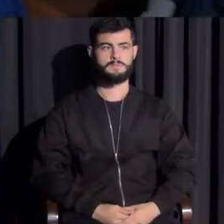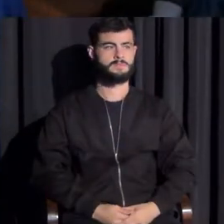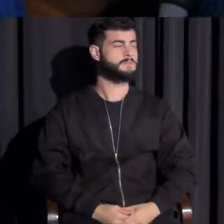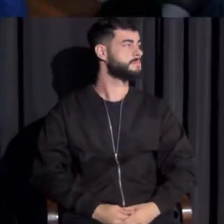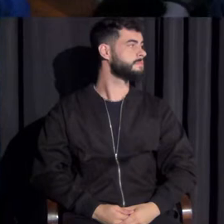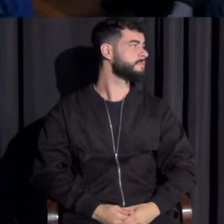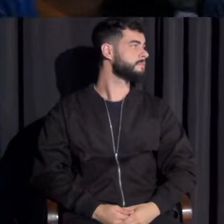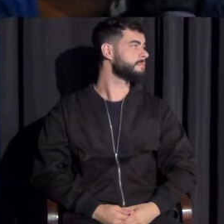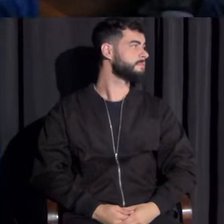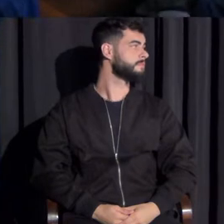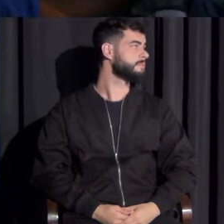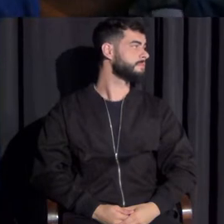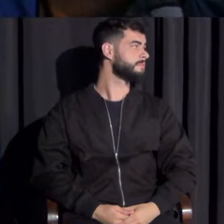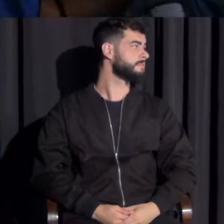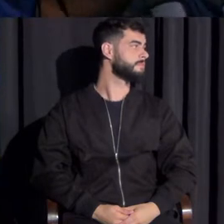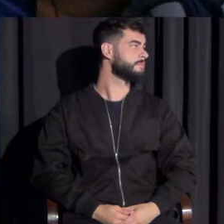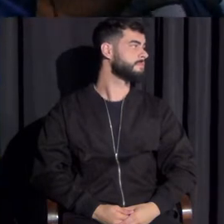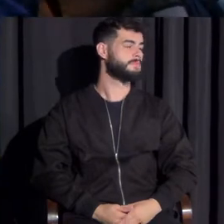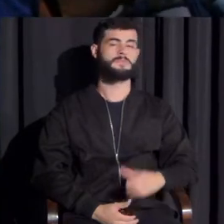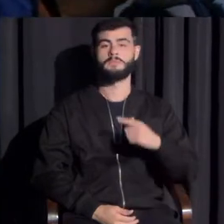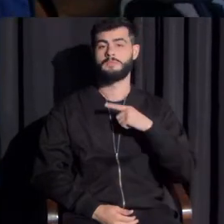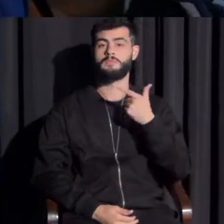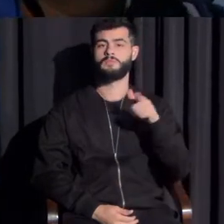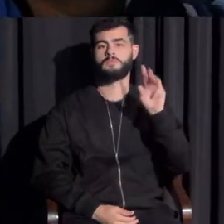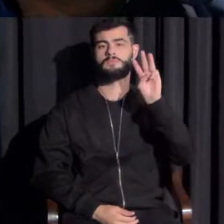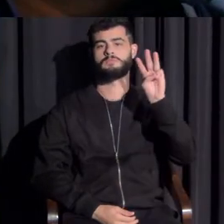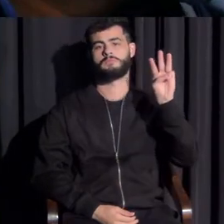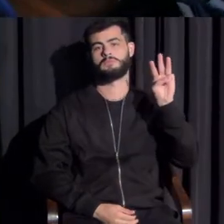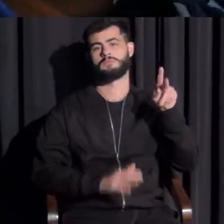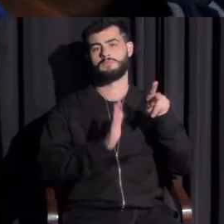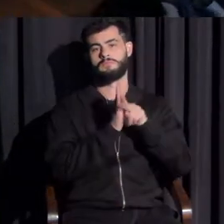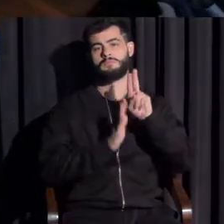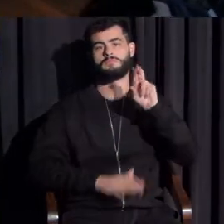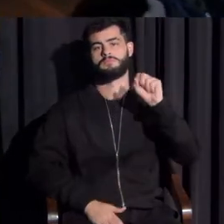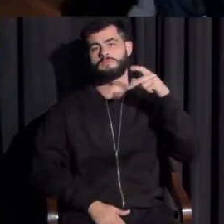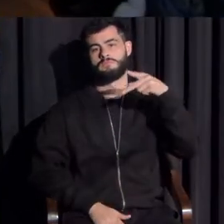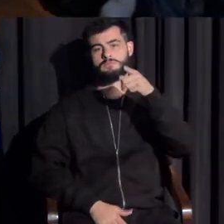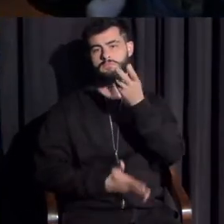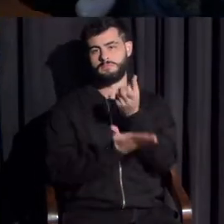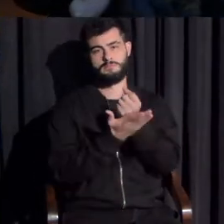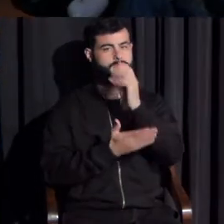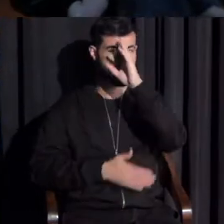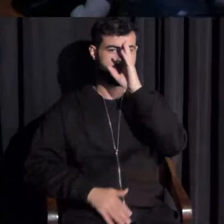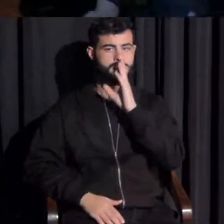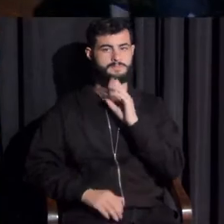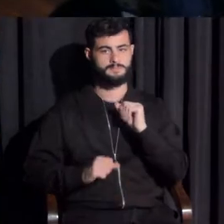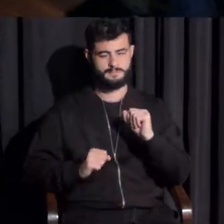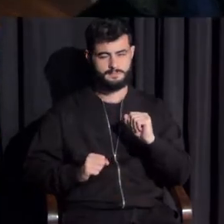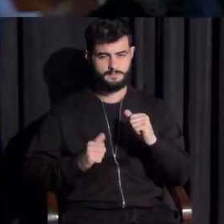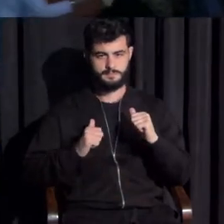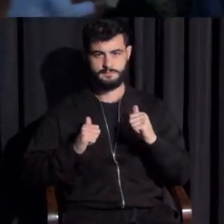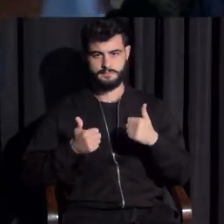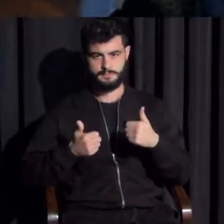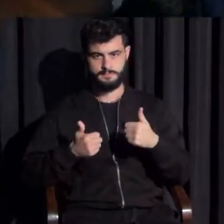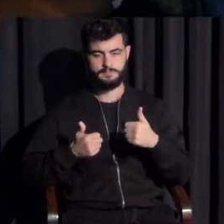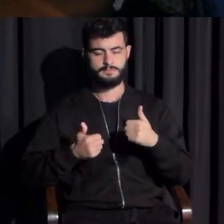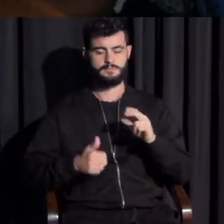Ah, e tem um deles que está no portal de livros abertos da USP, vocês podem baixar gratuitamente, tá bom? Que é o